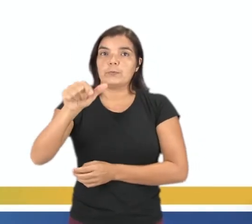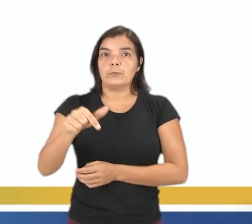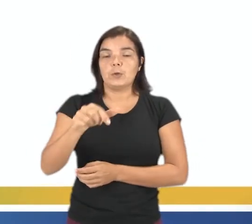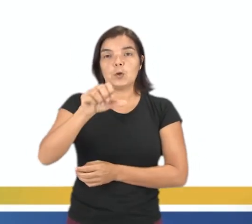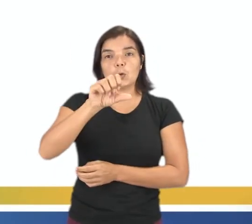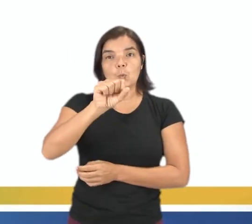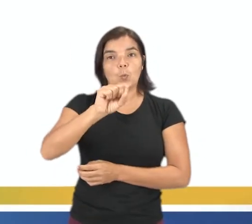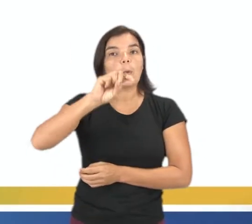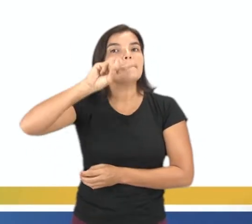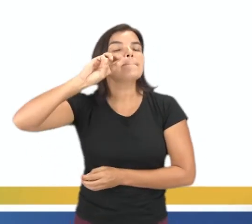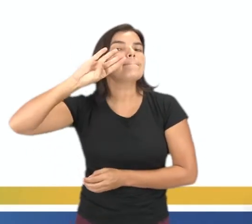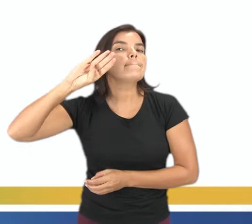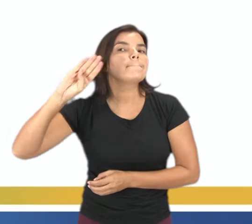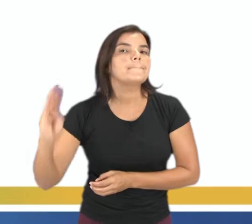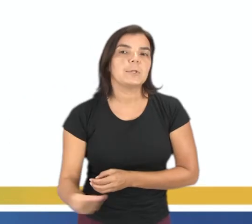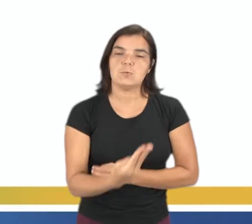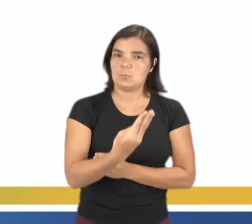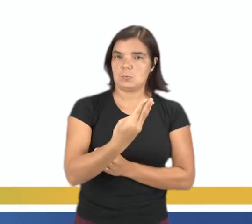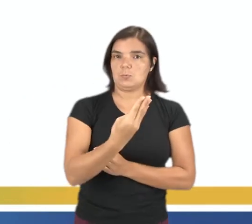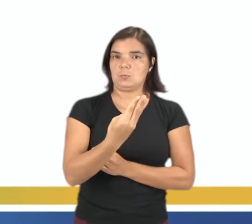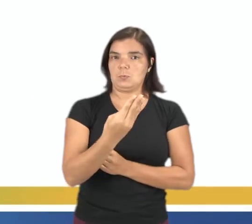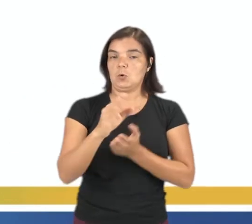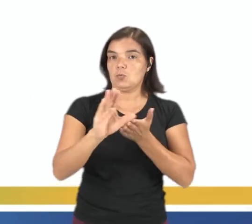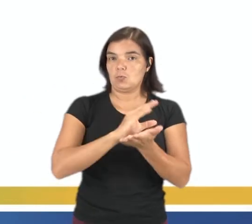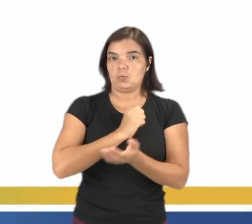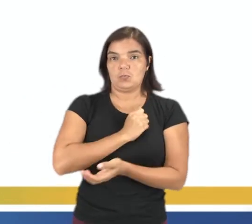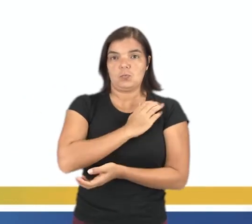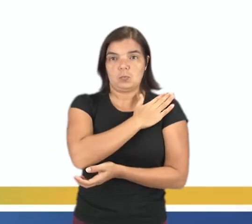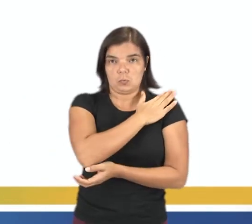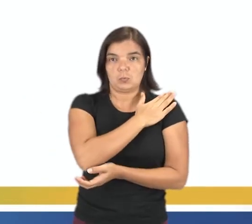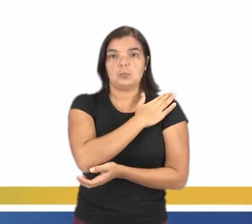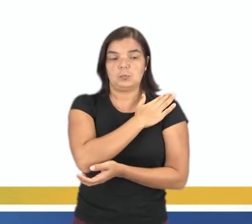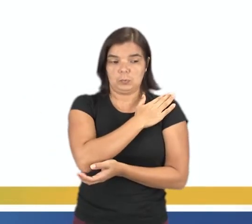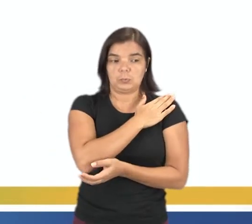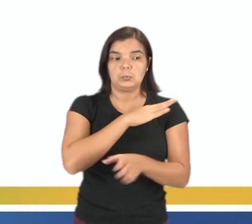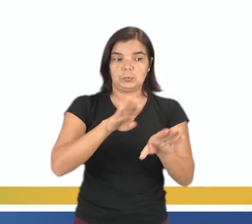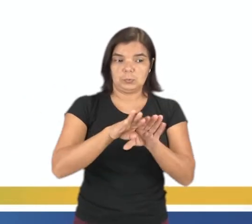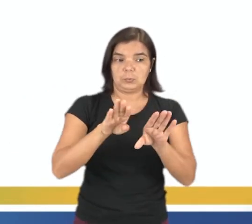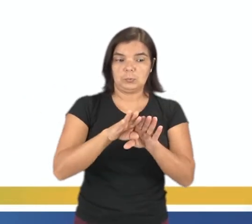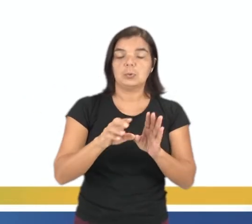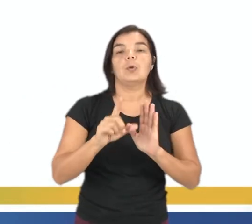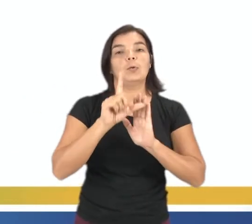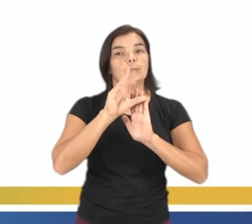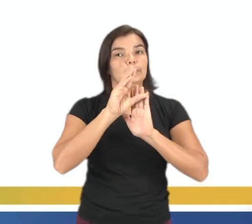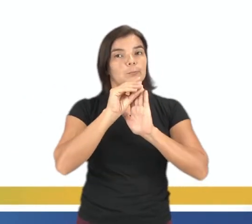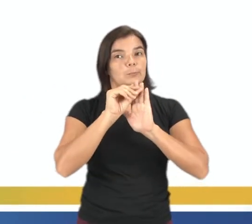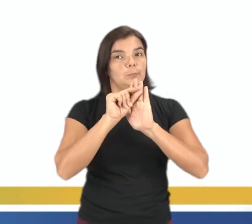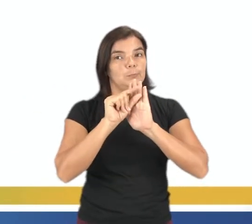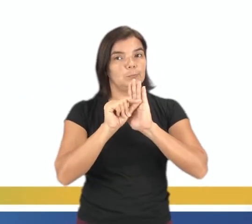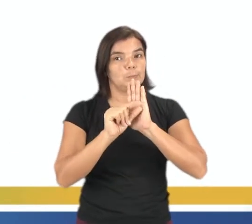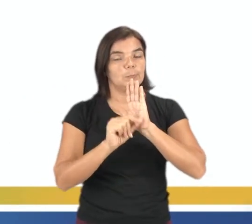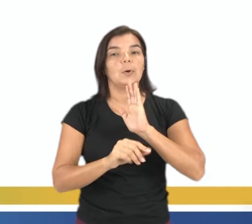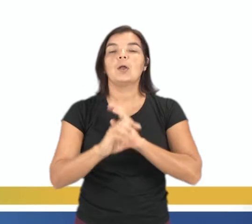29,8 bilhões de orçamento militar gasto em 2017 contra